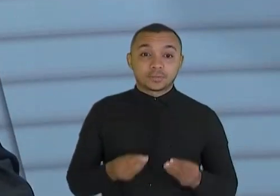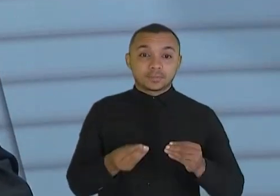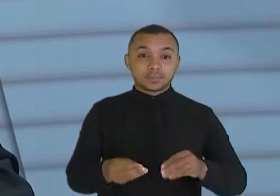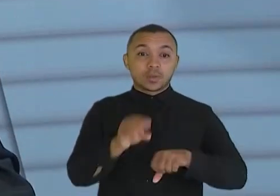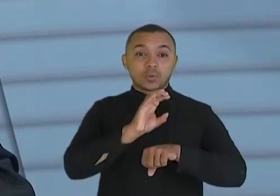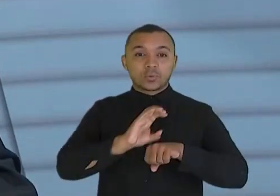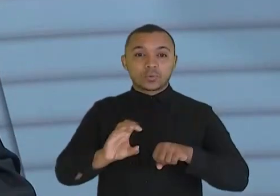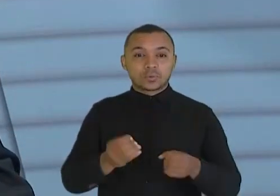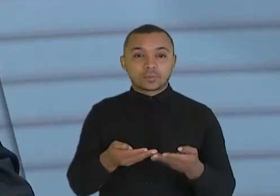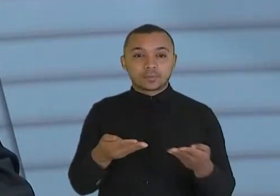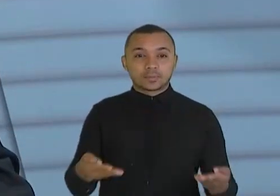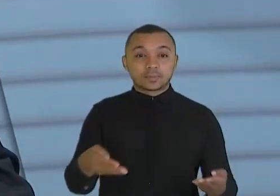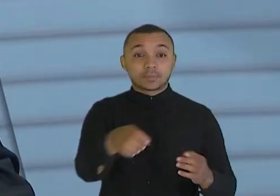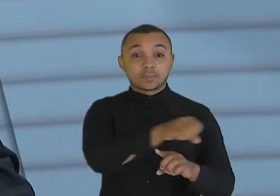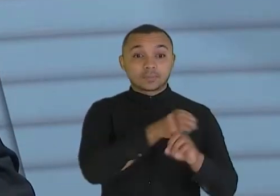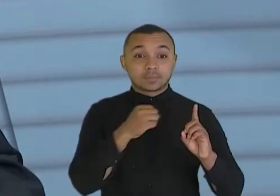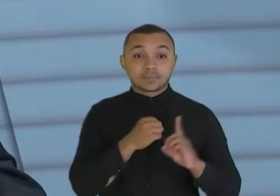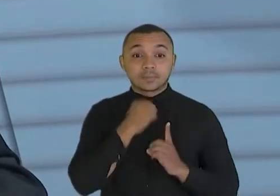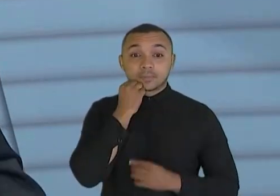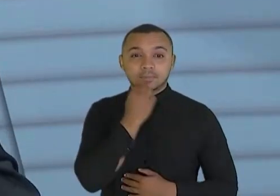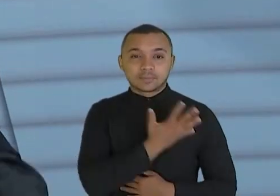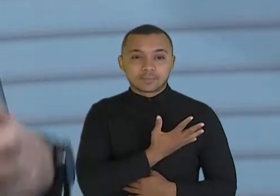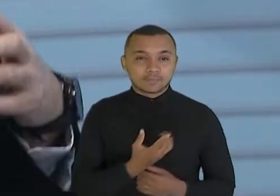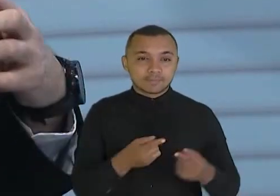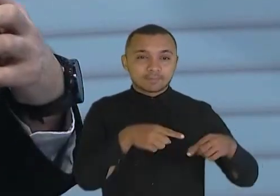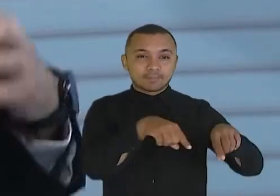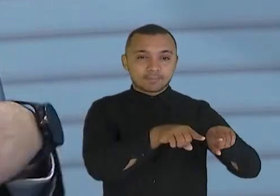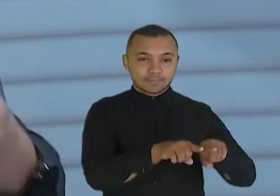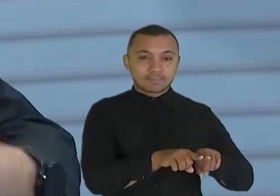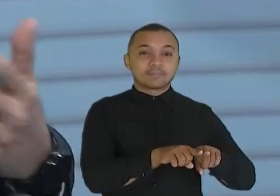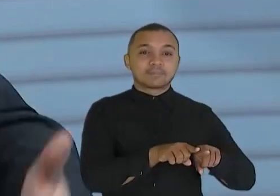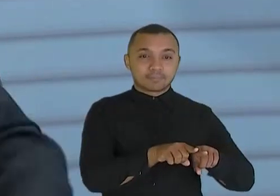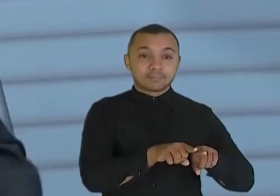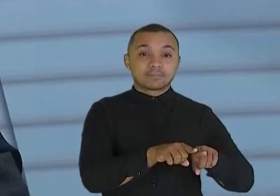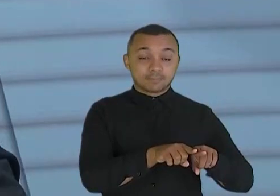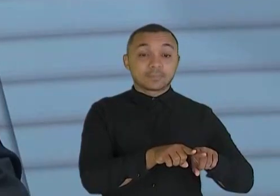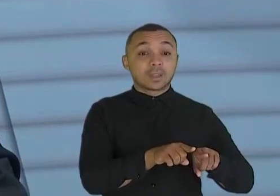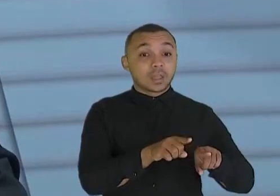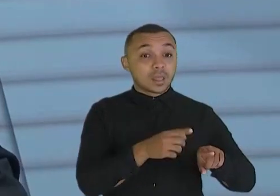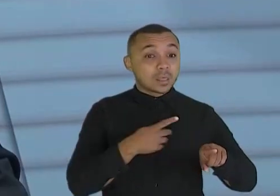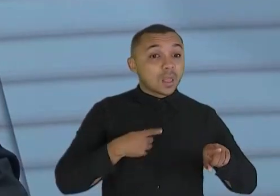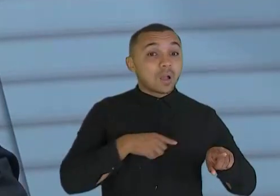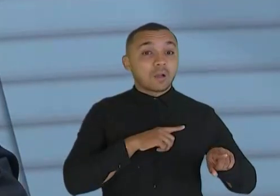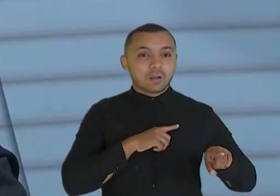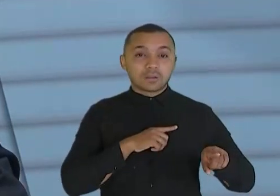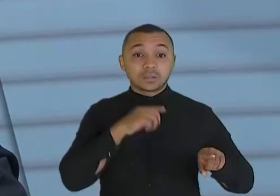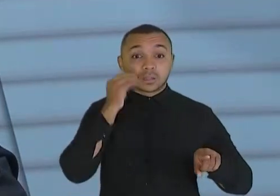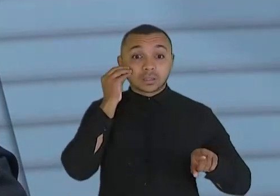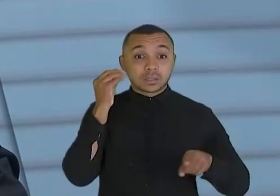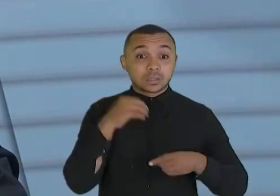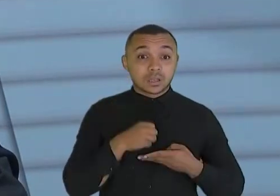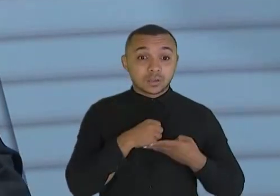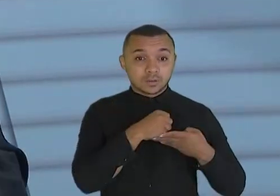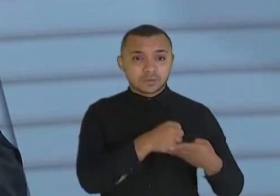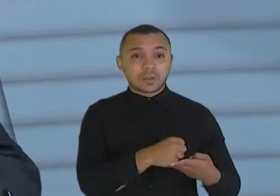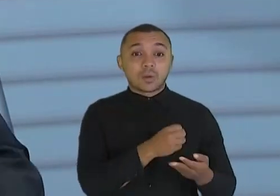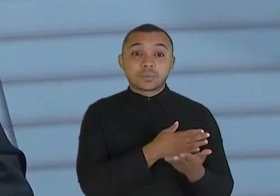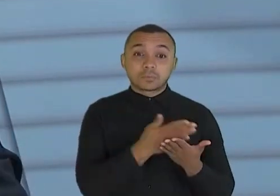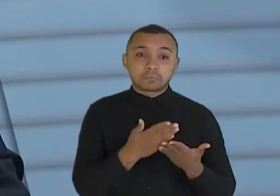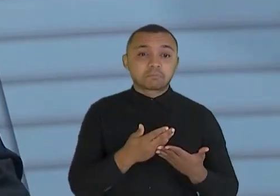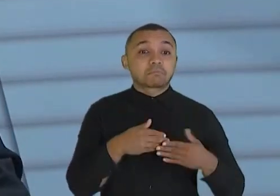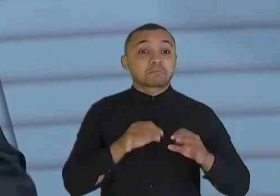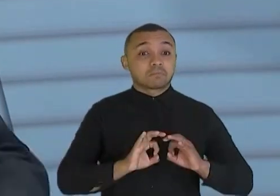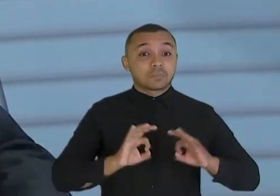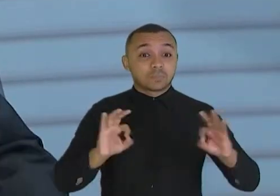a comunidade, então é uma parceria muito boa. E é justamente isso, que assim, nós estamos fazendo a nossa parte, a questão de resíduo. Né? E já começou bem, assim, só